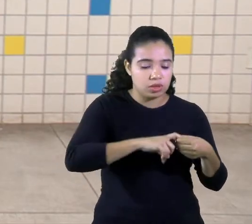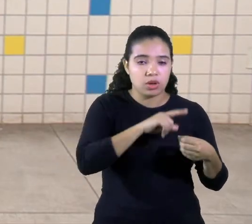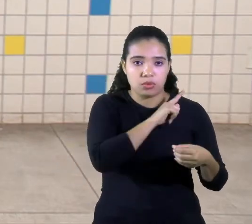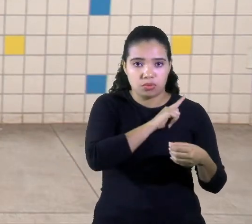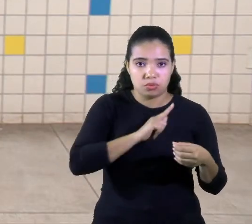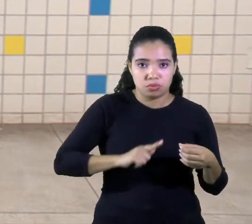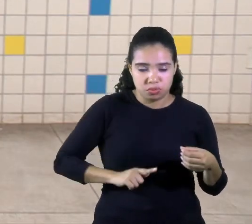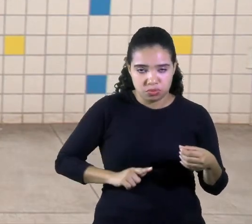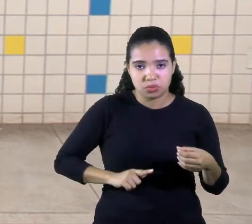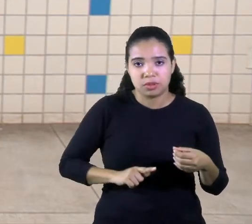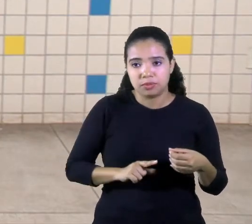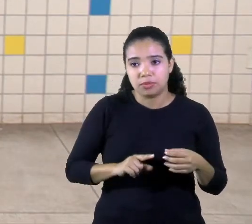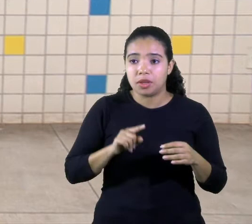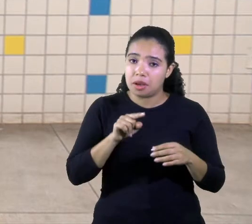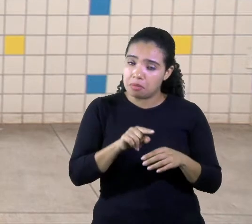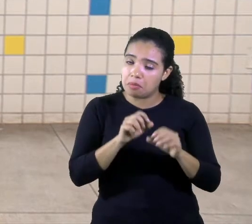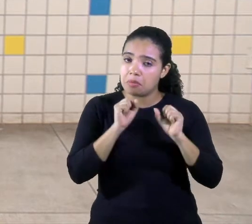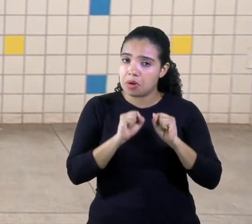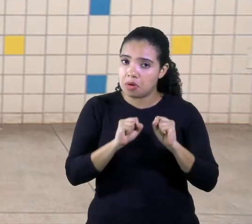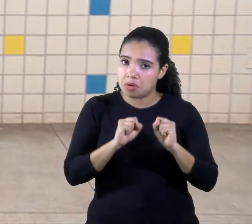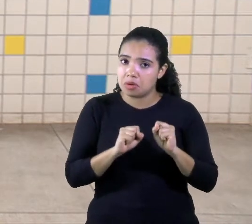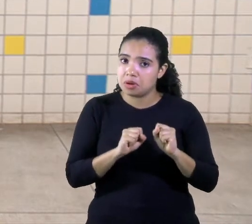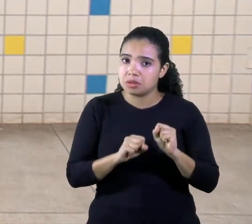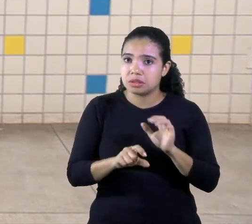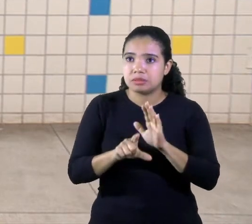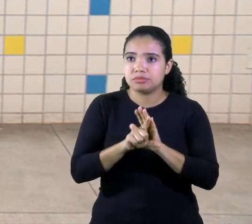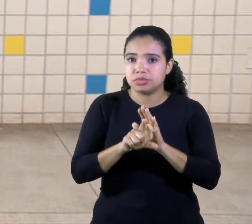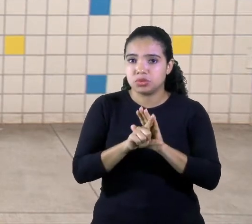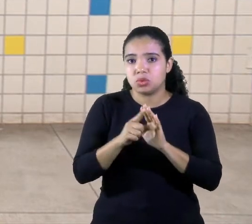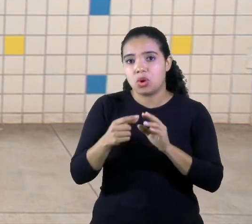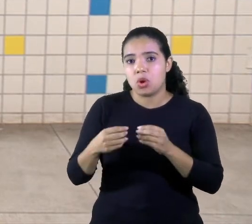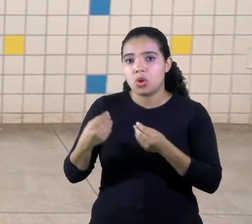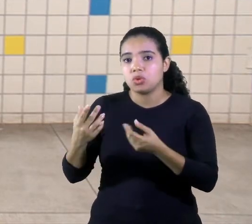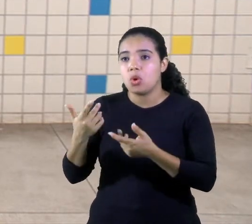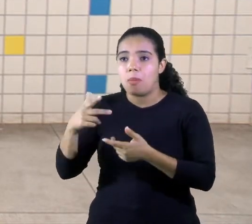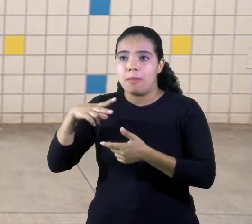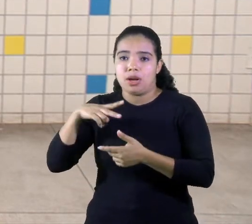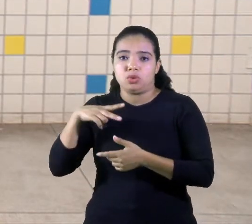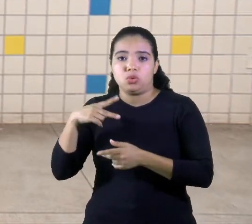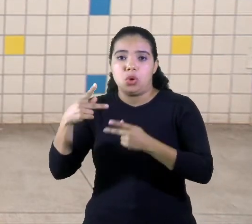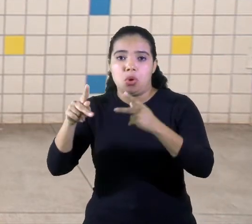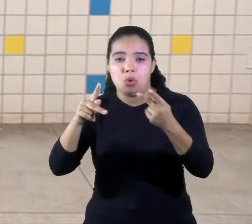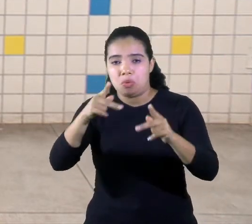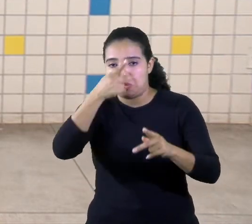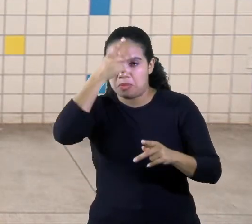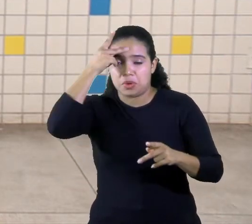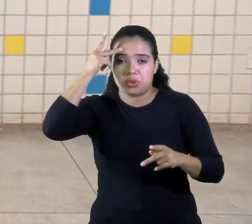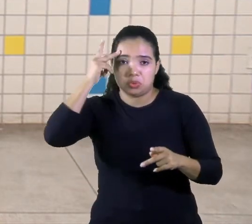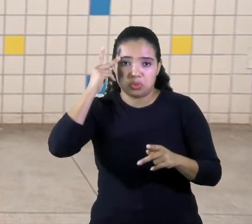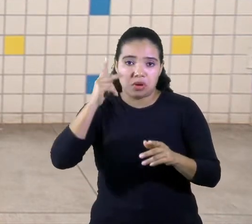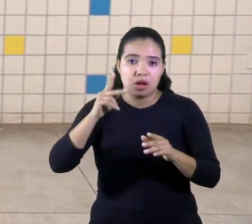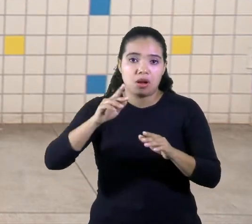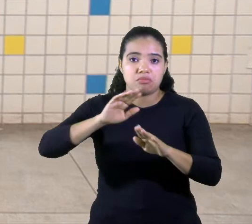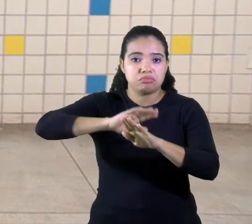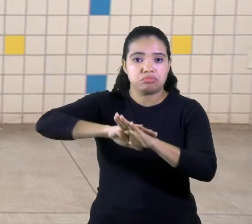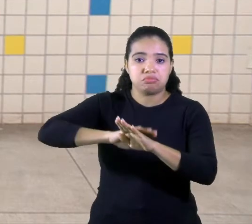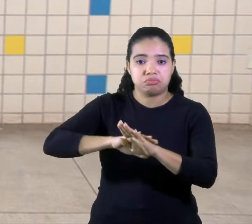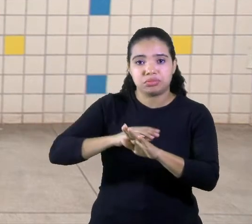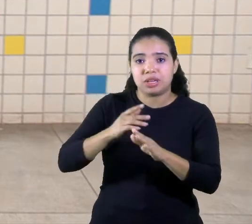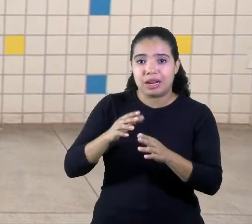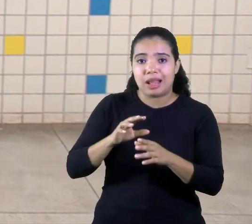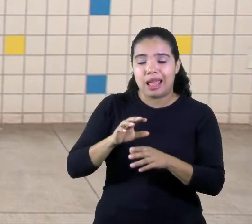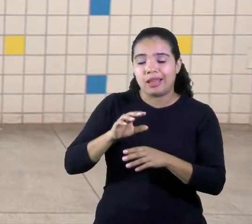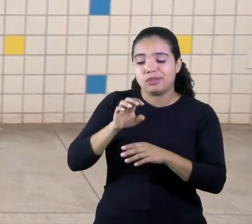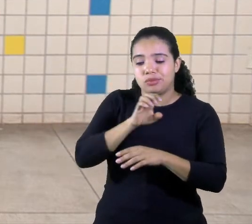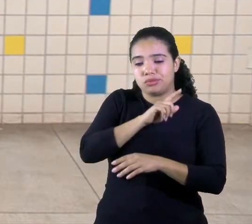Ela poderia de forma ilegal estar nas mãos de um particular, de uma pessoa, e o Estado tomava aquela terra,